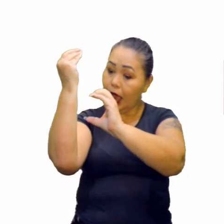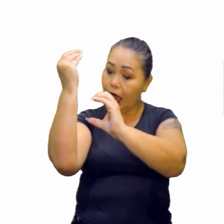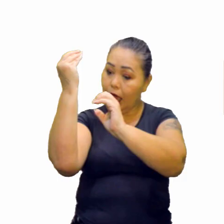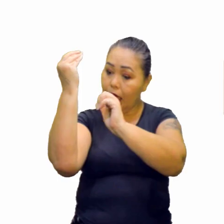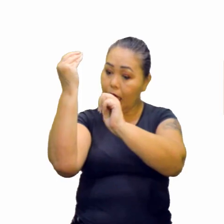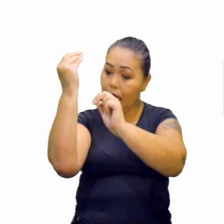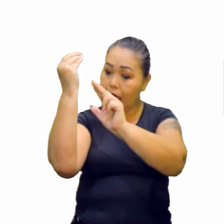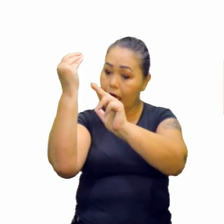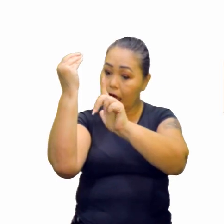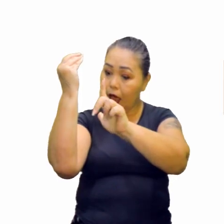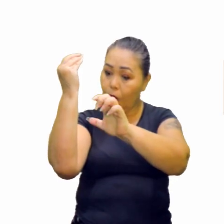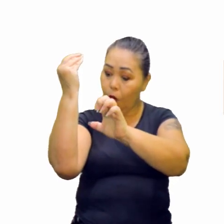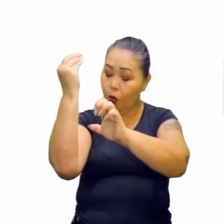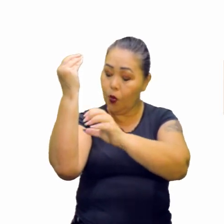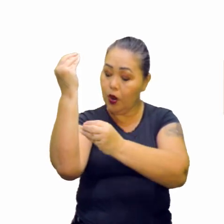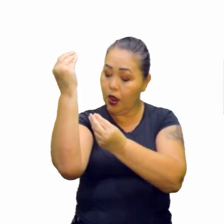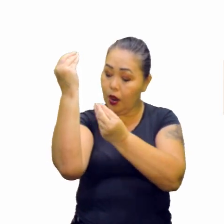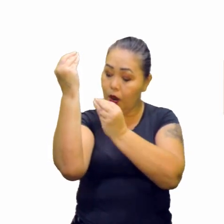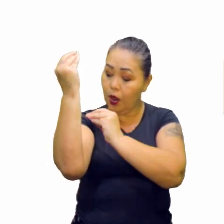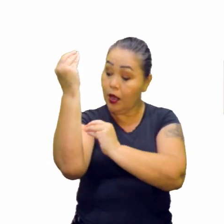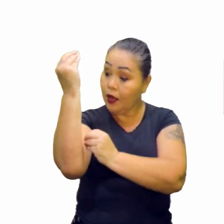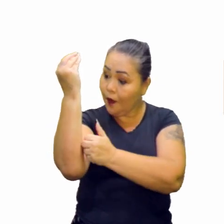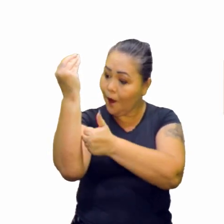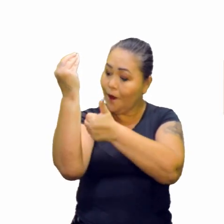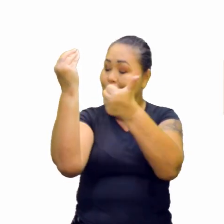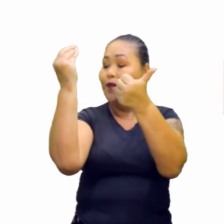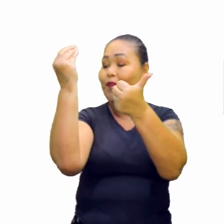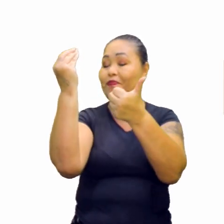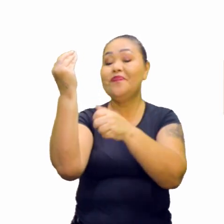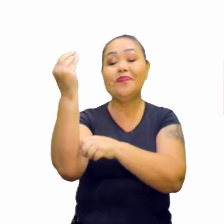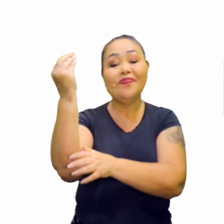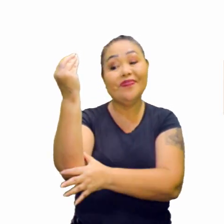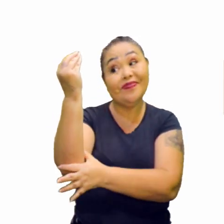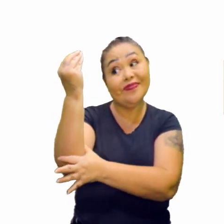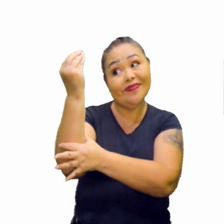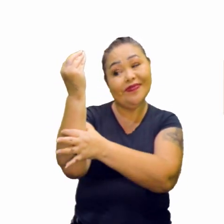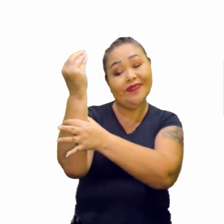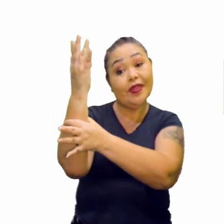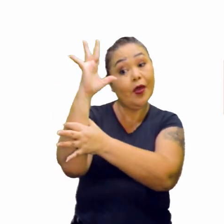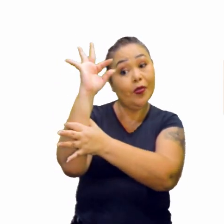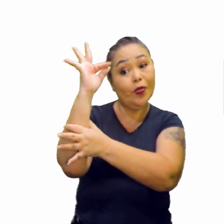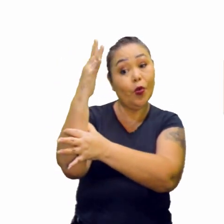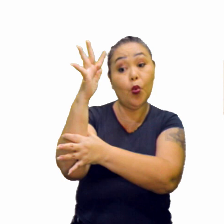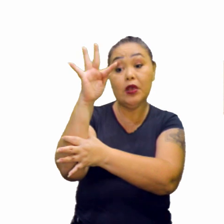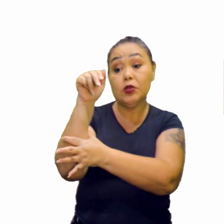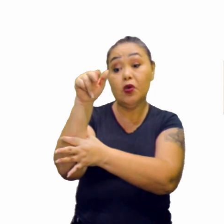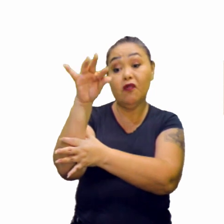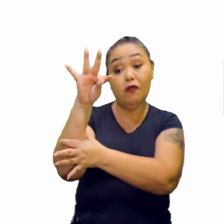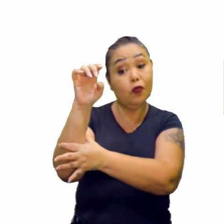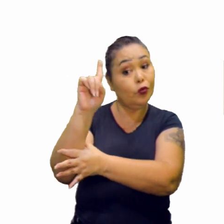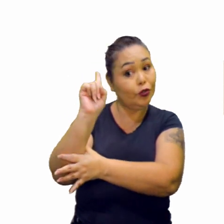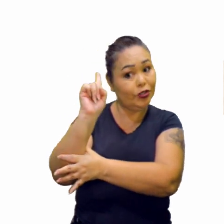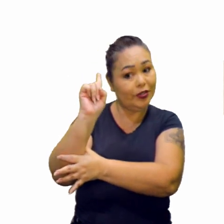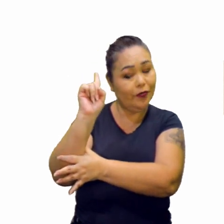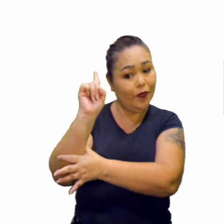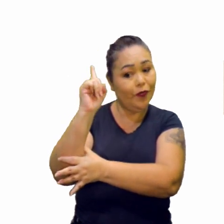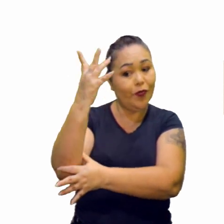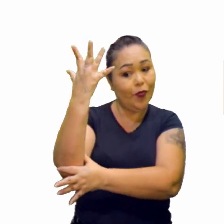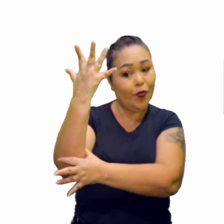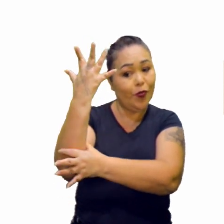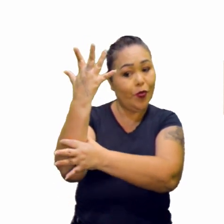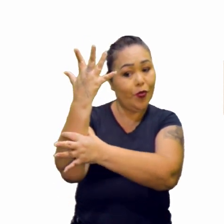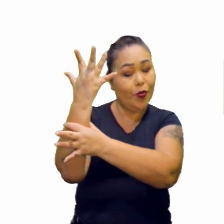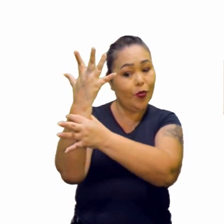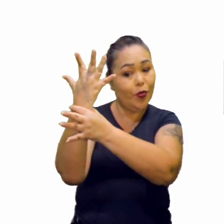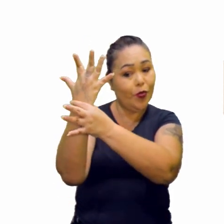boa qualidade. Mas a poda de formação não é só do fuste, pessoal. Tem a poda de